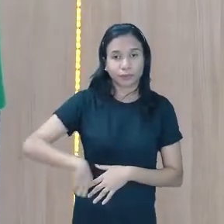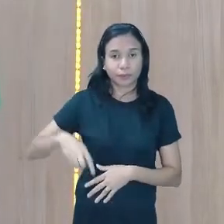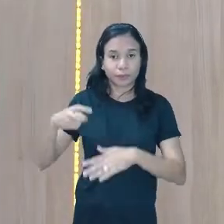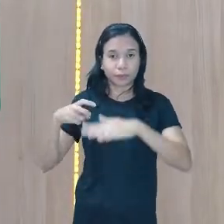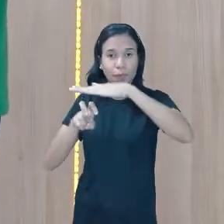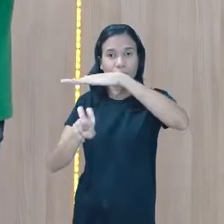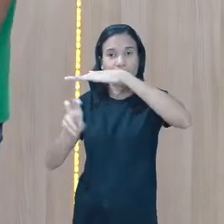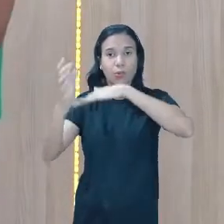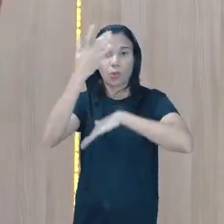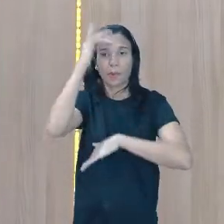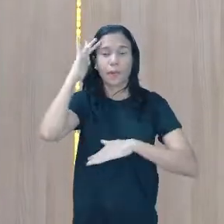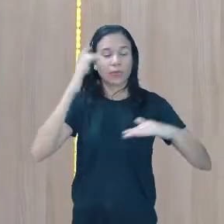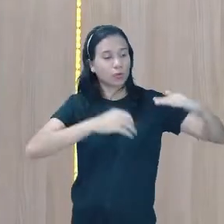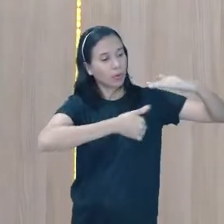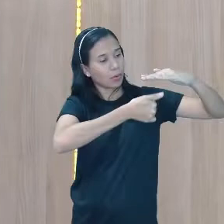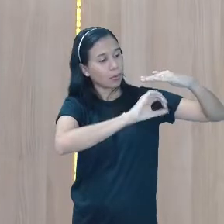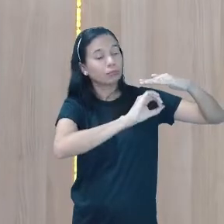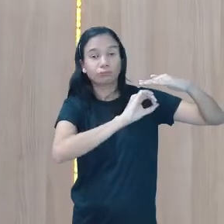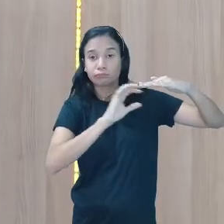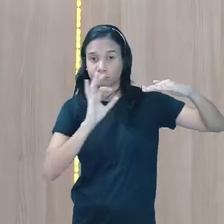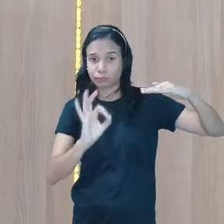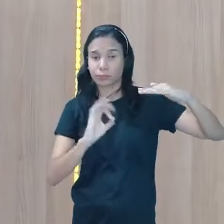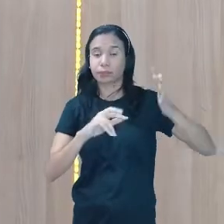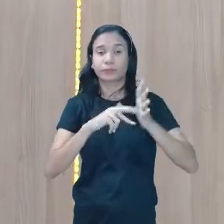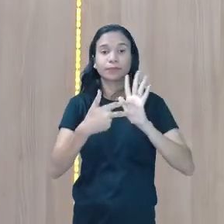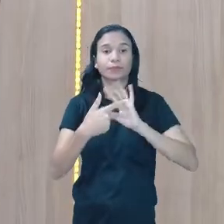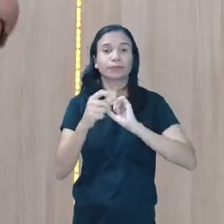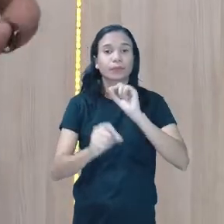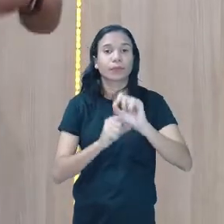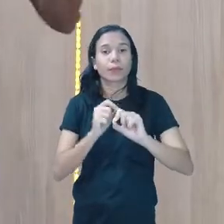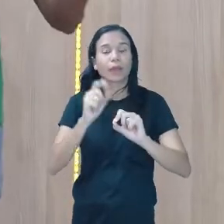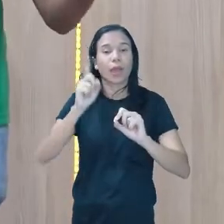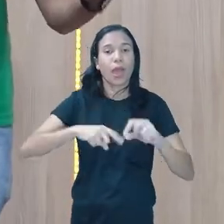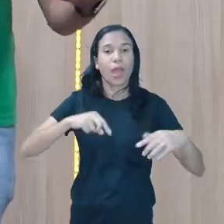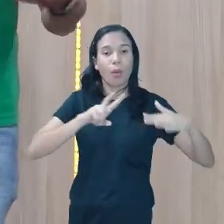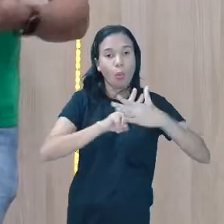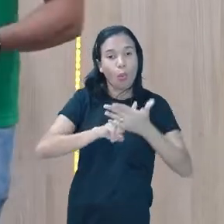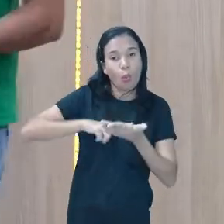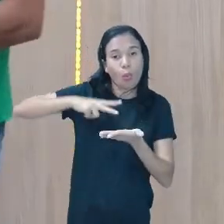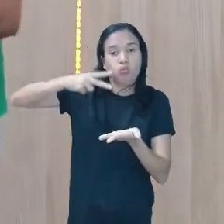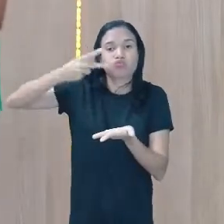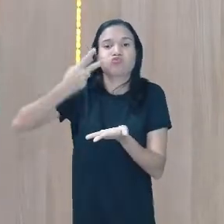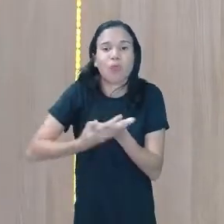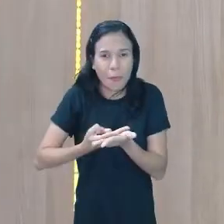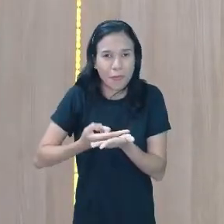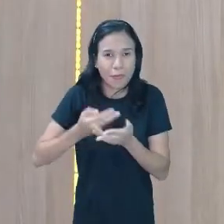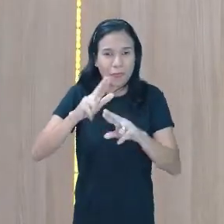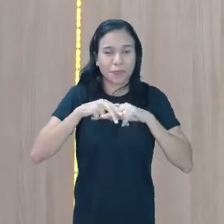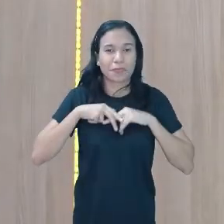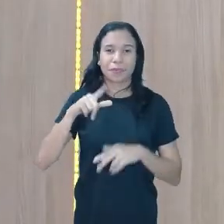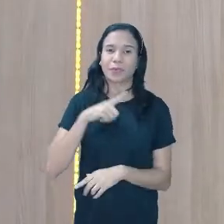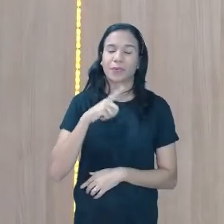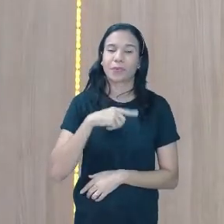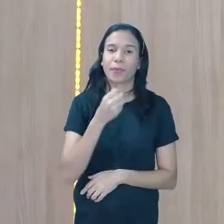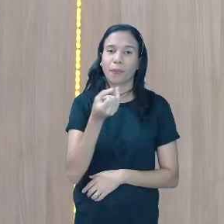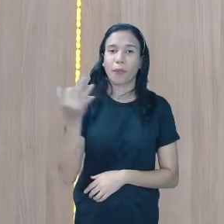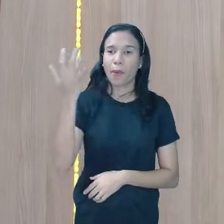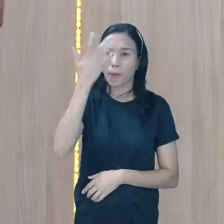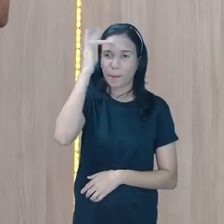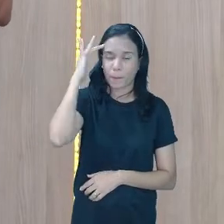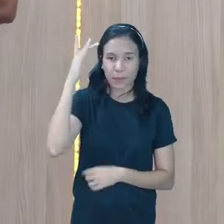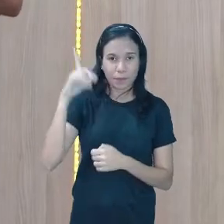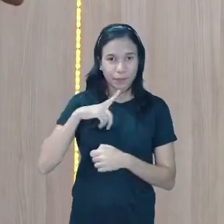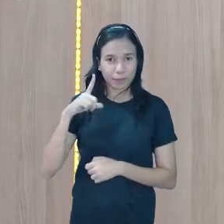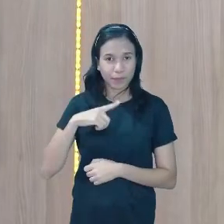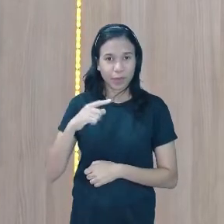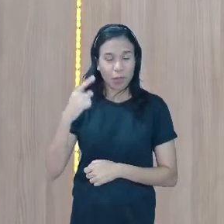5 pessoas e aqui é de 10, ou seja, é o dobro. Então, se aqui a quantidade de pessoas que